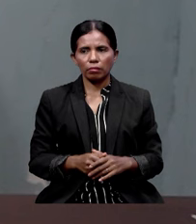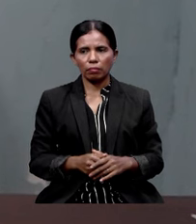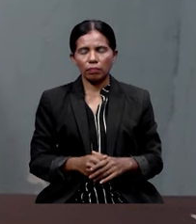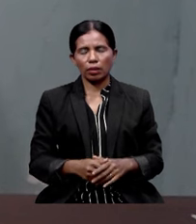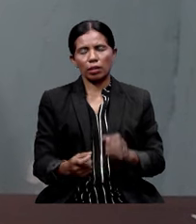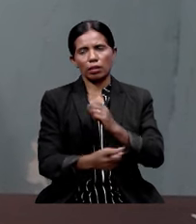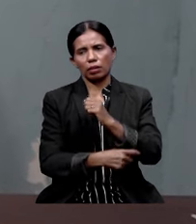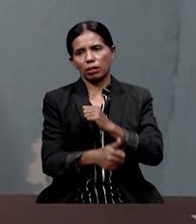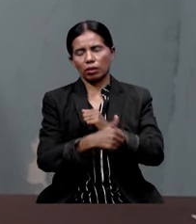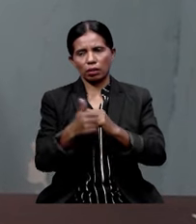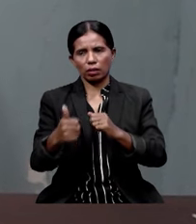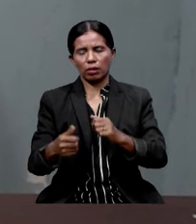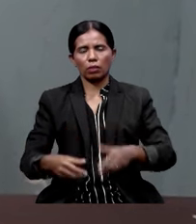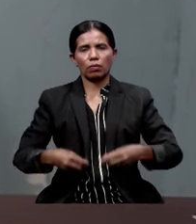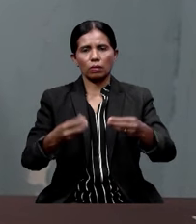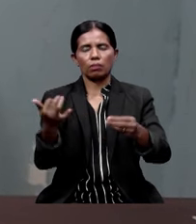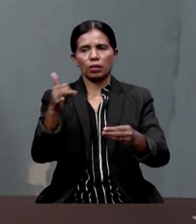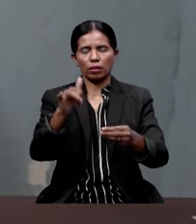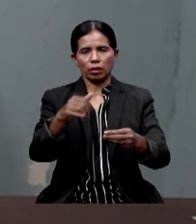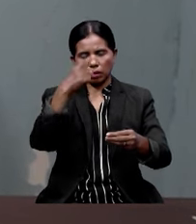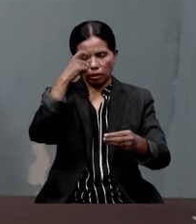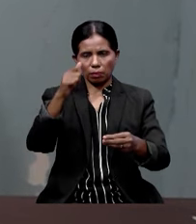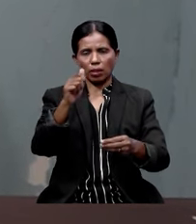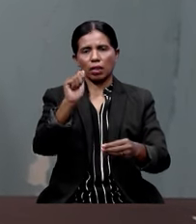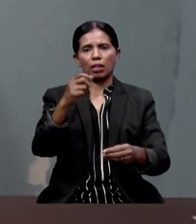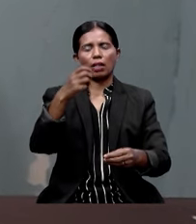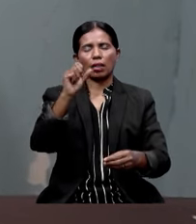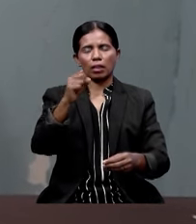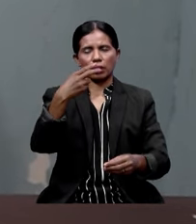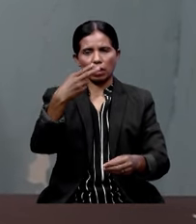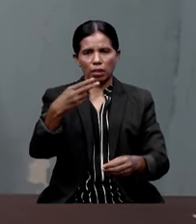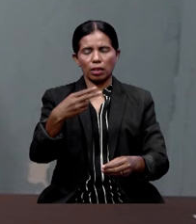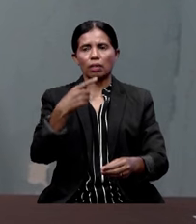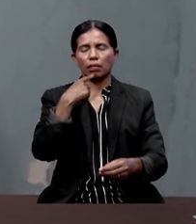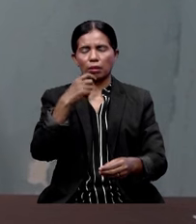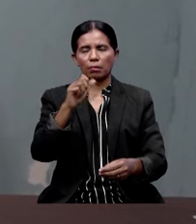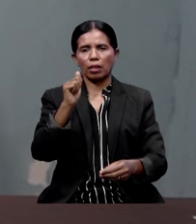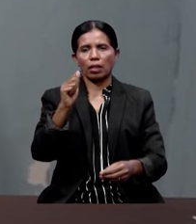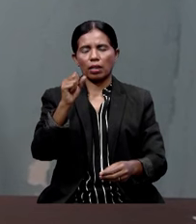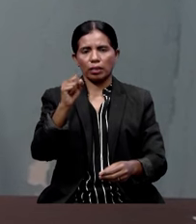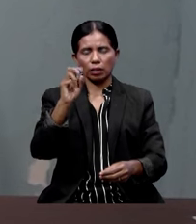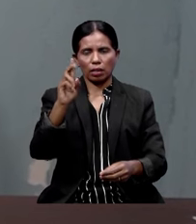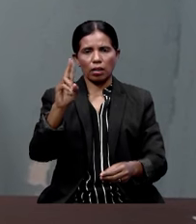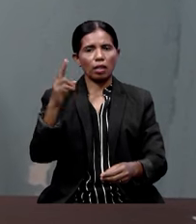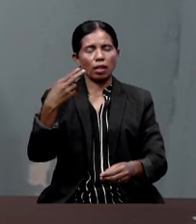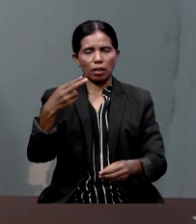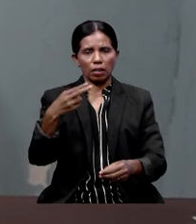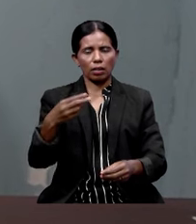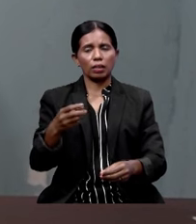ser selo nebe maca atribui para sira. E também a AESA, até quando parte ida lá cumpre